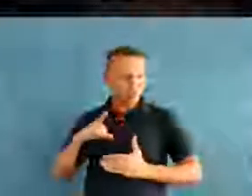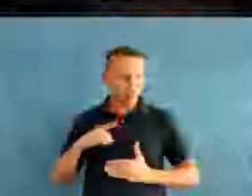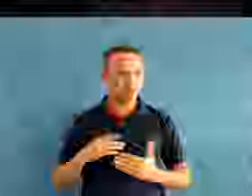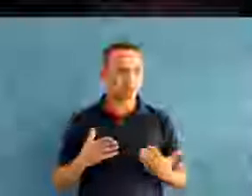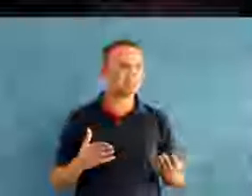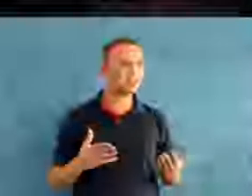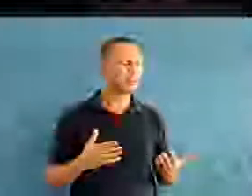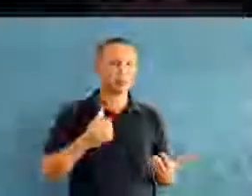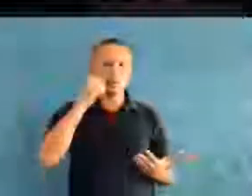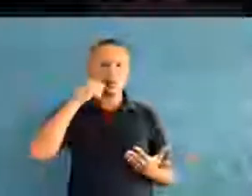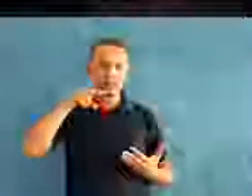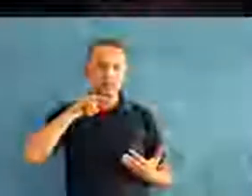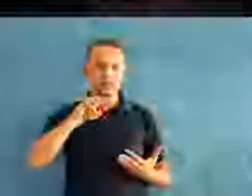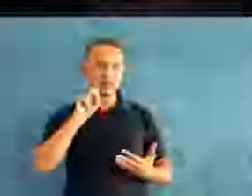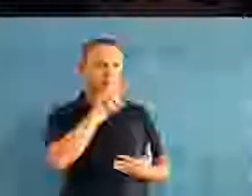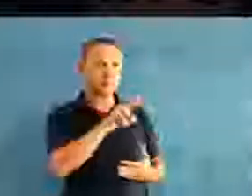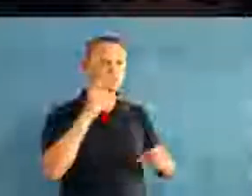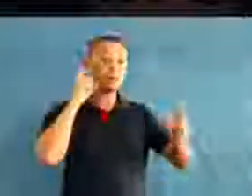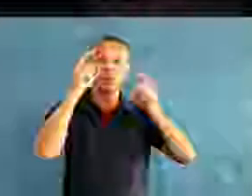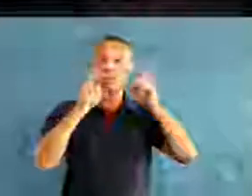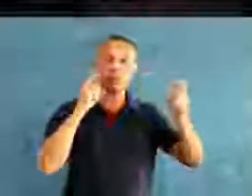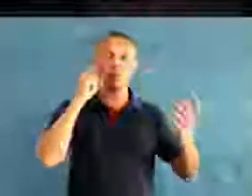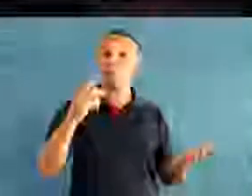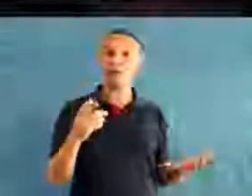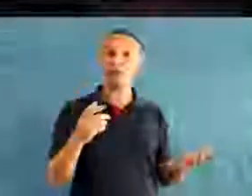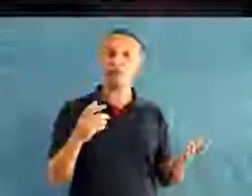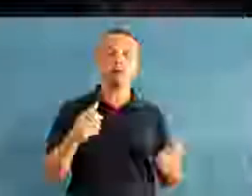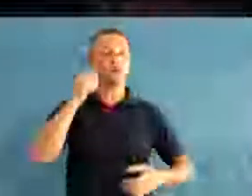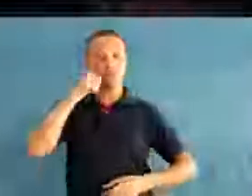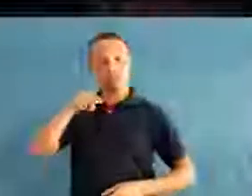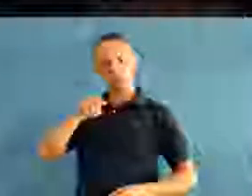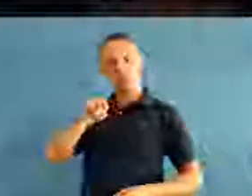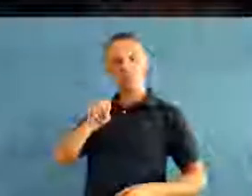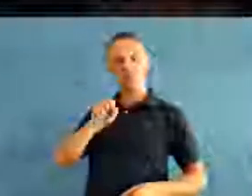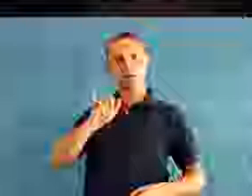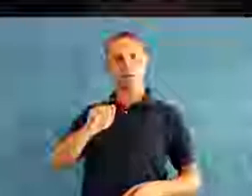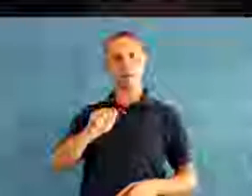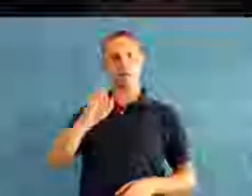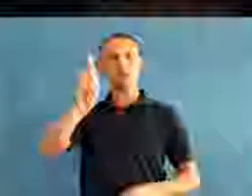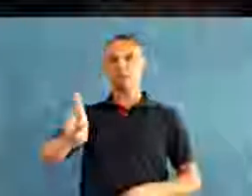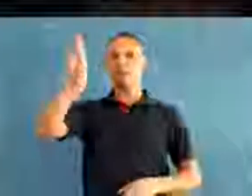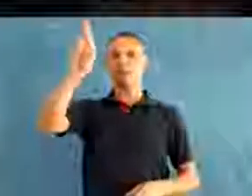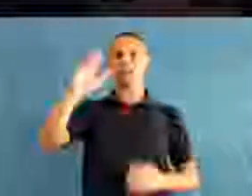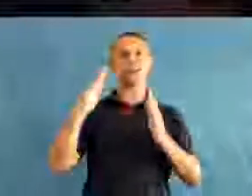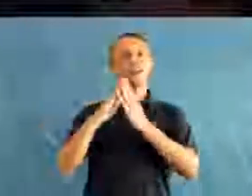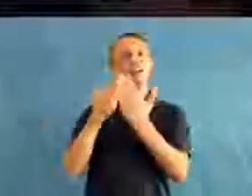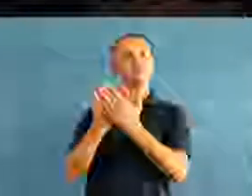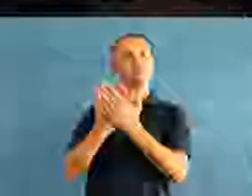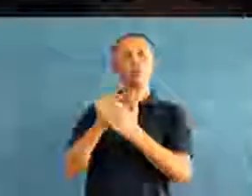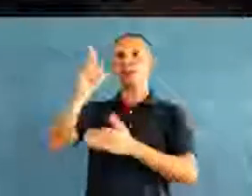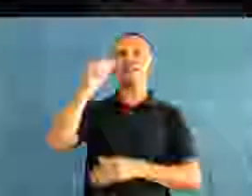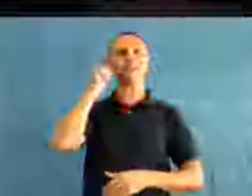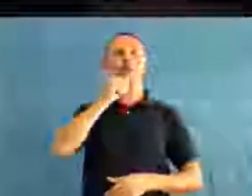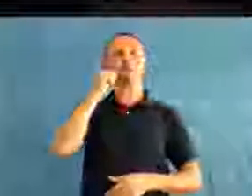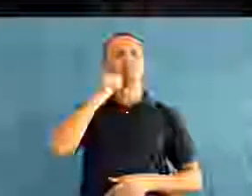totalmente submetidas ao poder patriarcal, Nízia Floresta dirigia um colégio feminino no Rio de Janeiro e